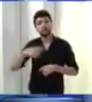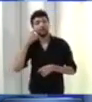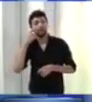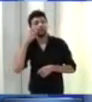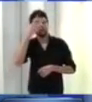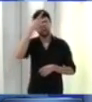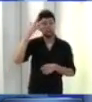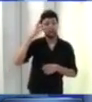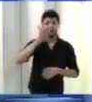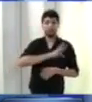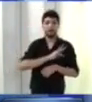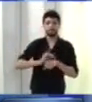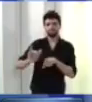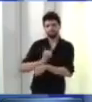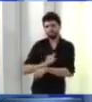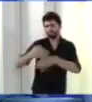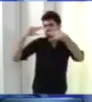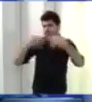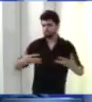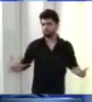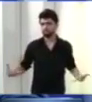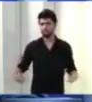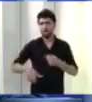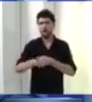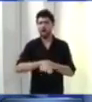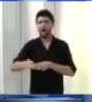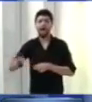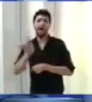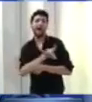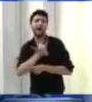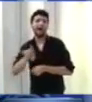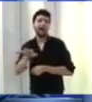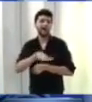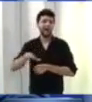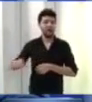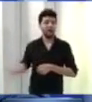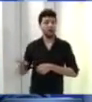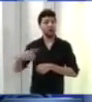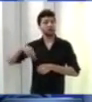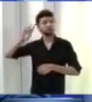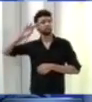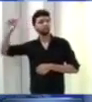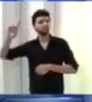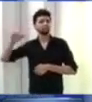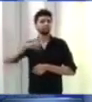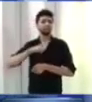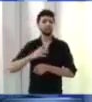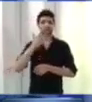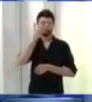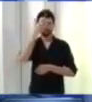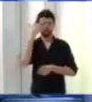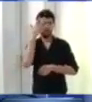de pessoas técnicas qualificadas para cada área. E ele, como maestro,